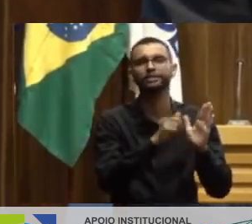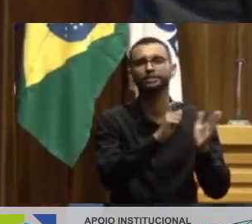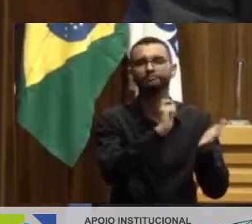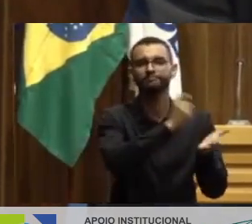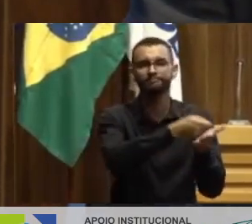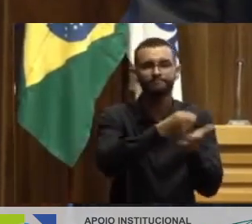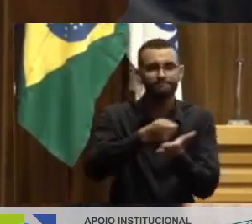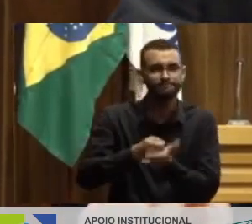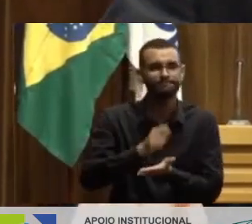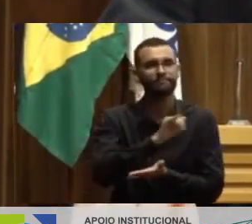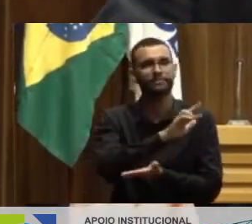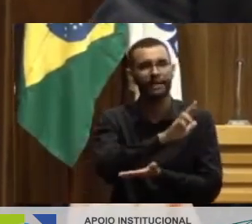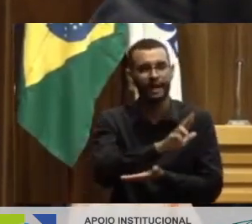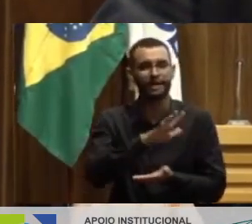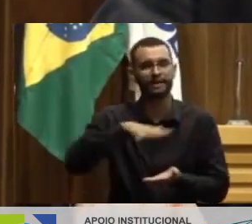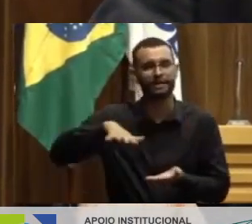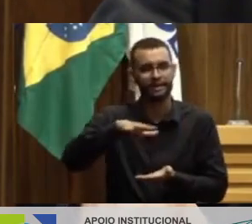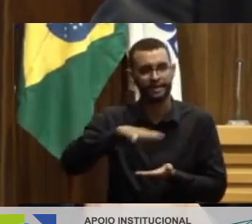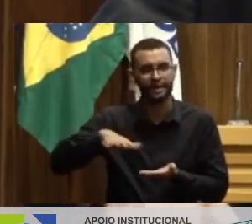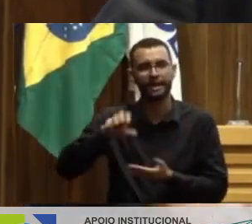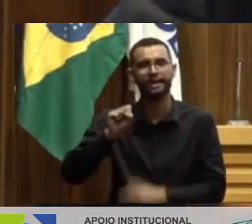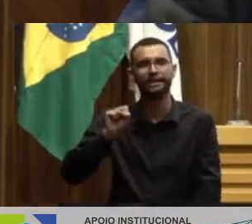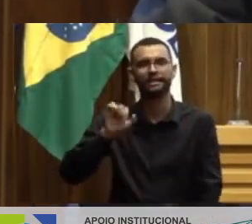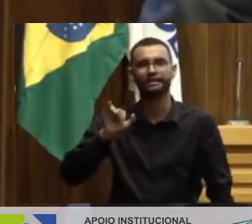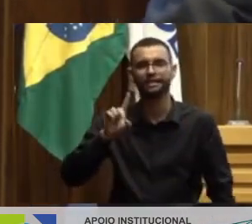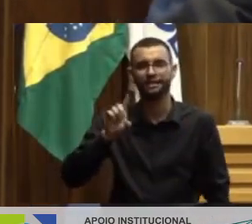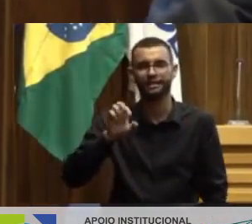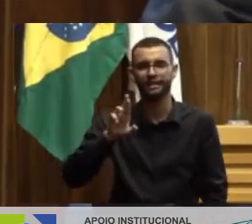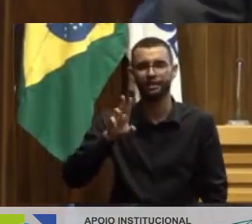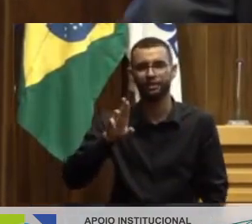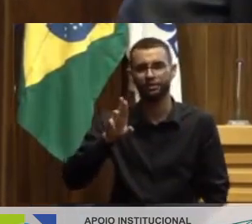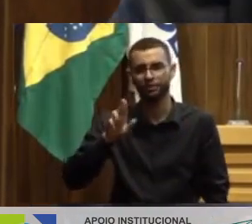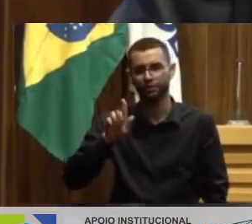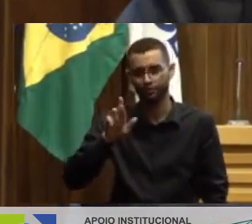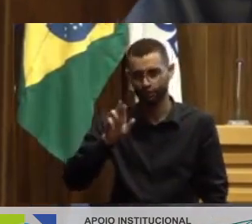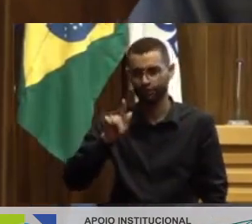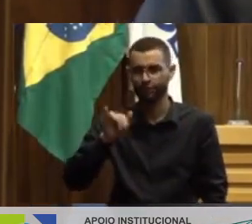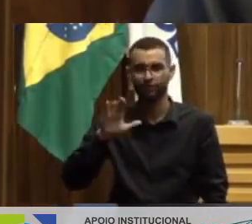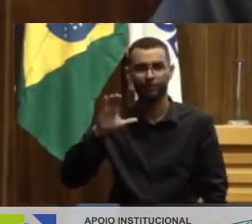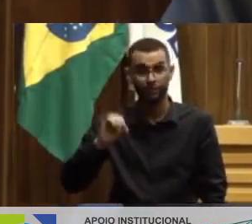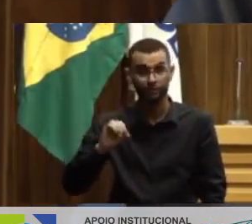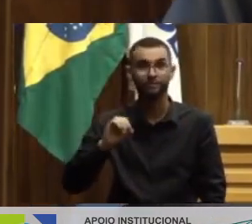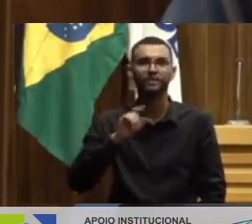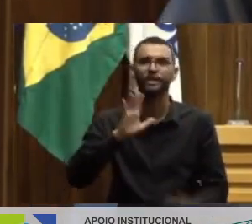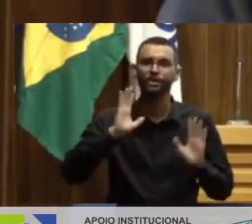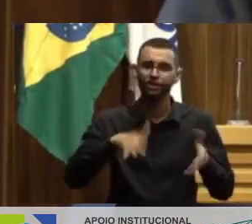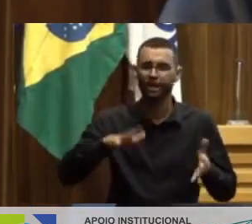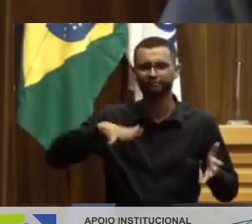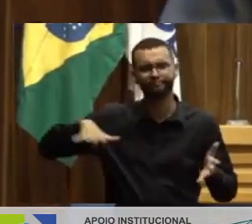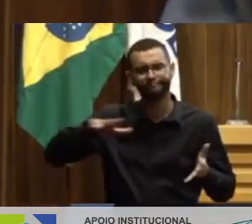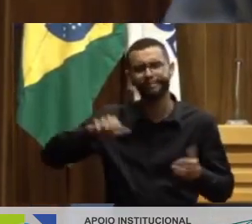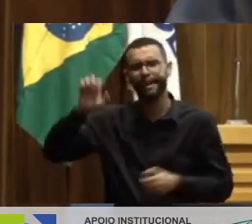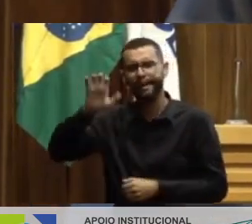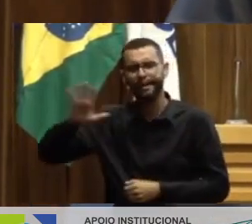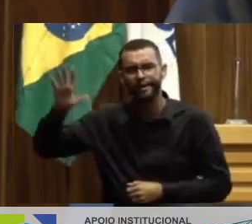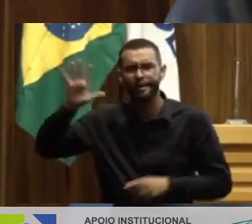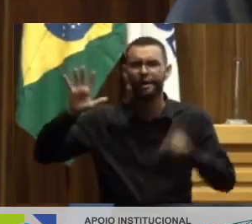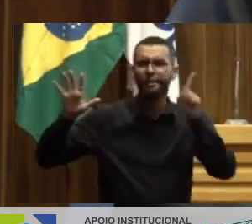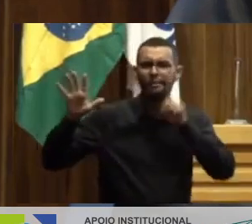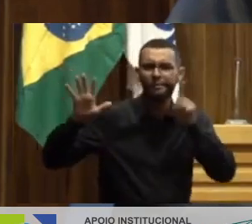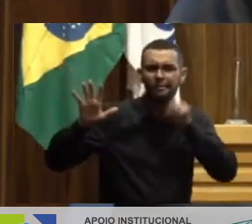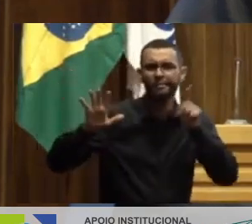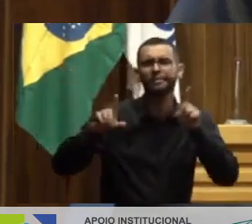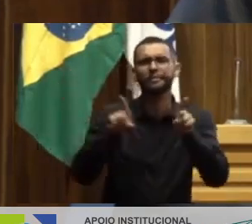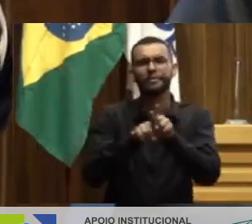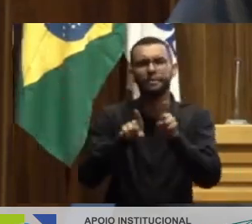proteção do setor siderúrgico, que os Estados Unidos já fez, que a União Europeia já fez, que vários países da América Latina estão fazendo, e nós não temos